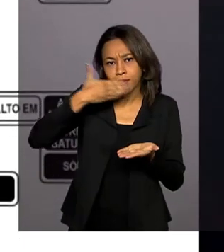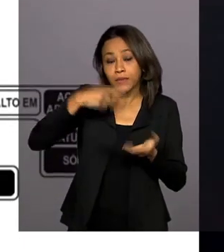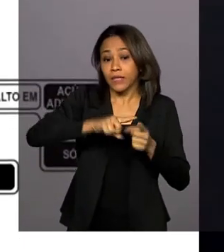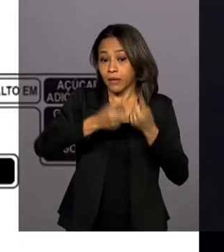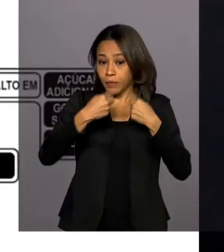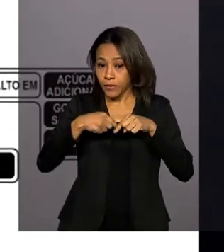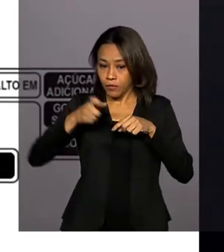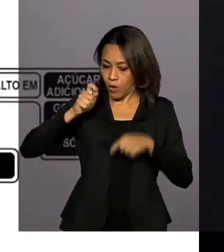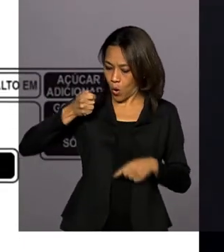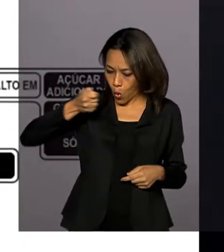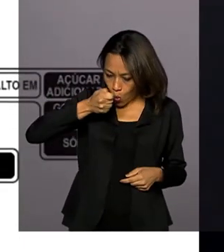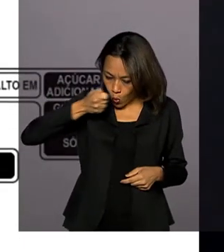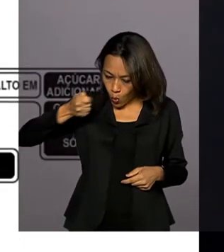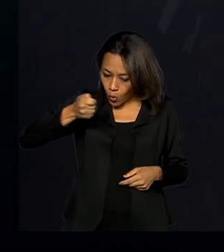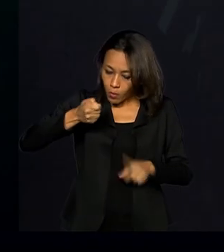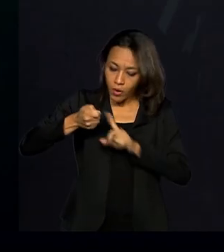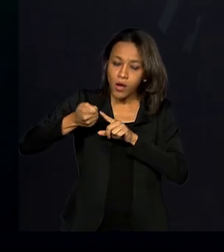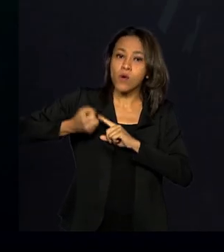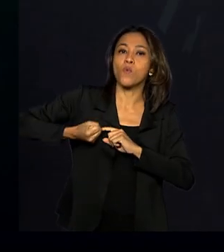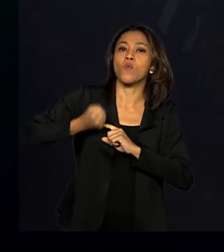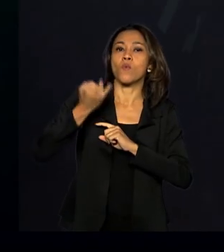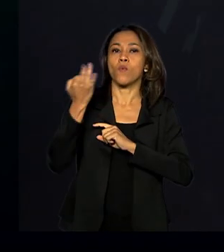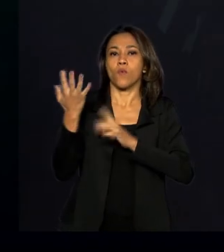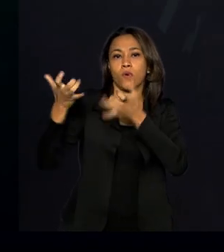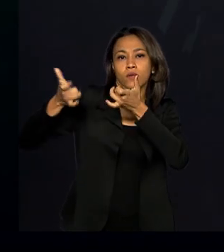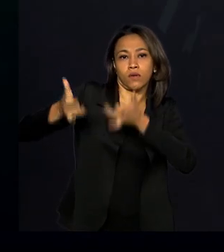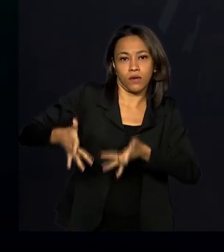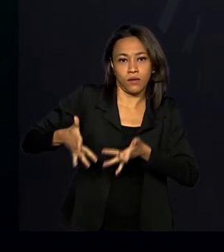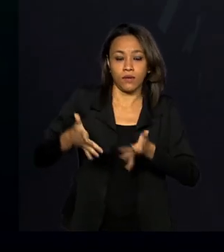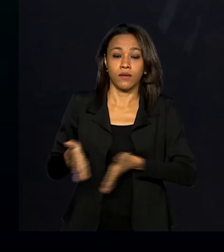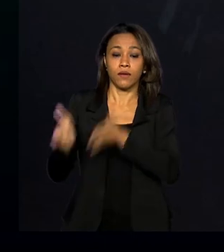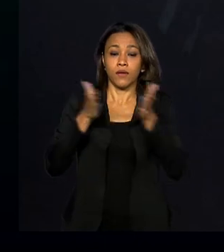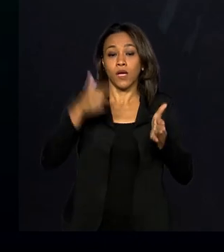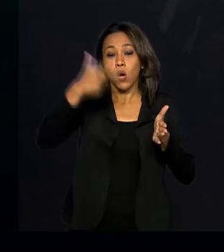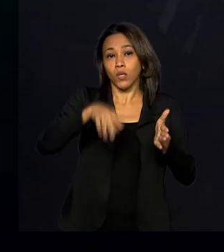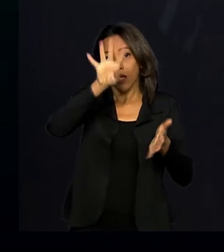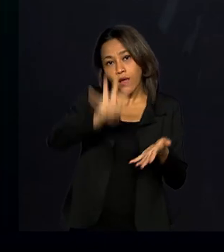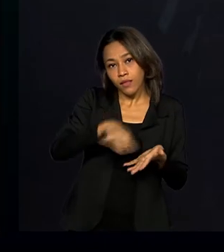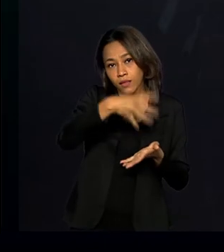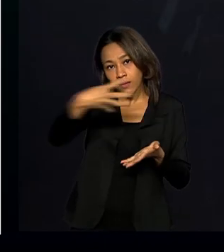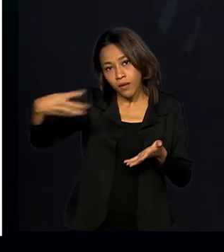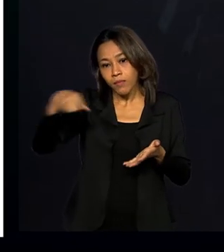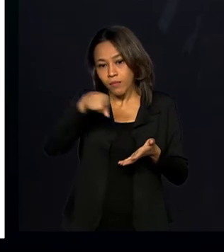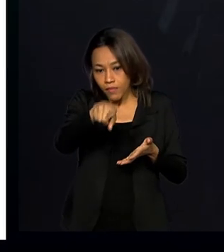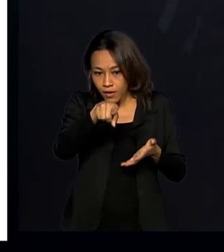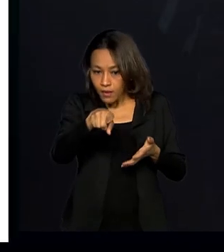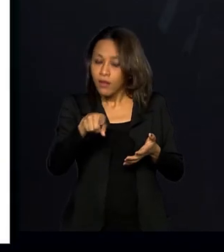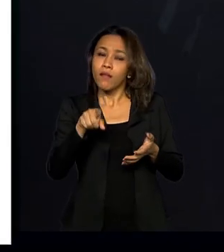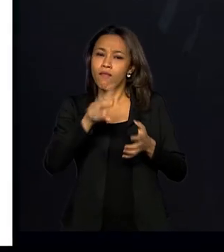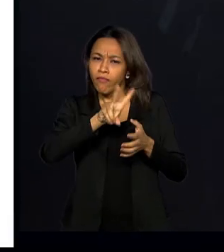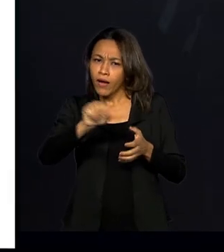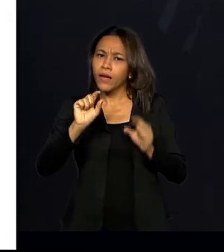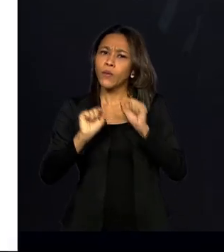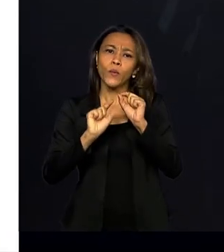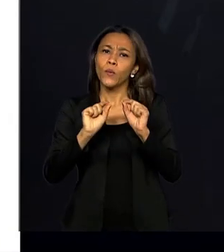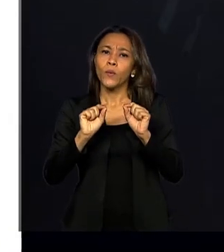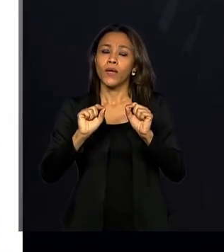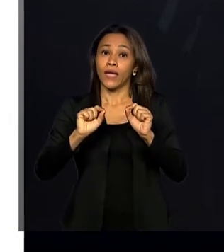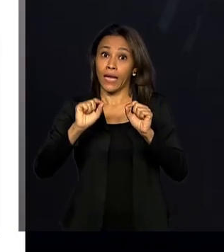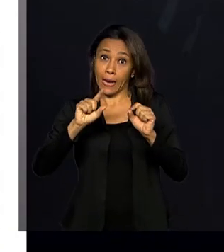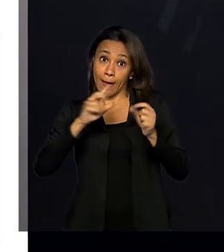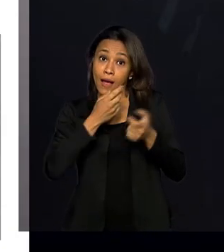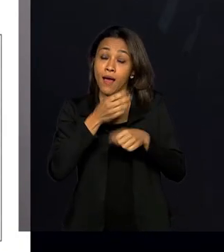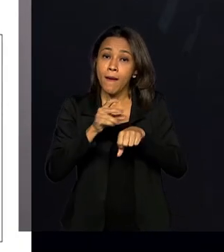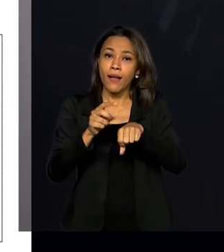lupa vai indicar esta quantidade. Outra mudança é que a tabela de informação nutricional nos rótulos passa a ter apenas letras